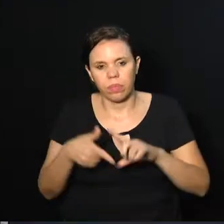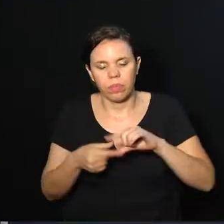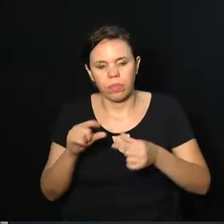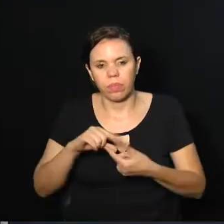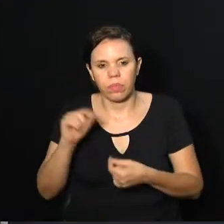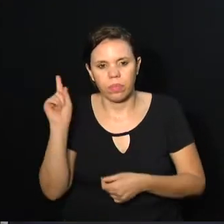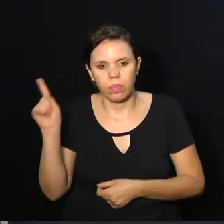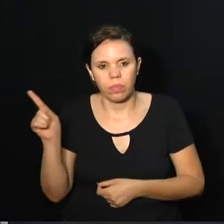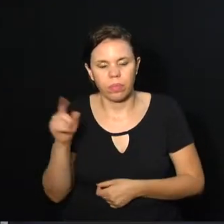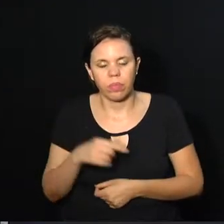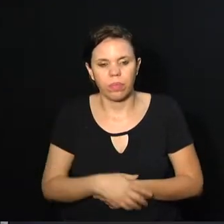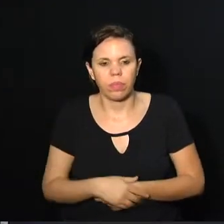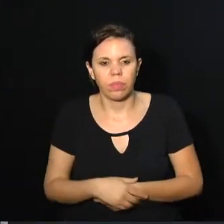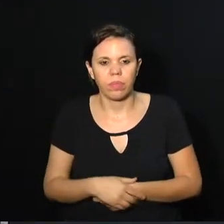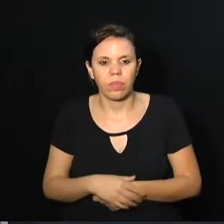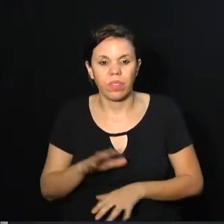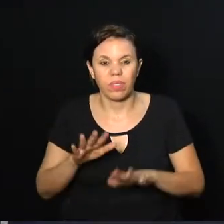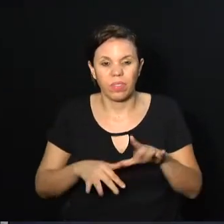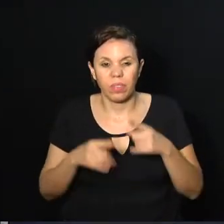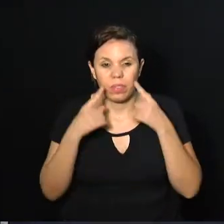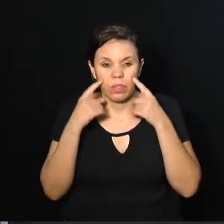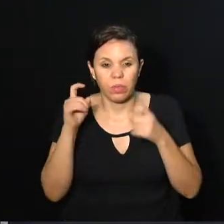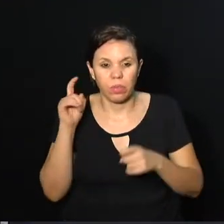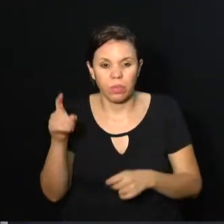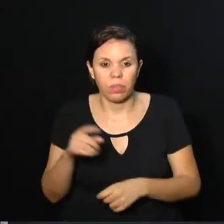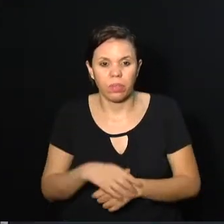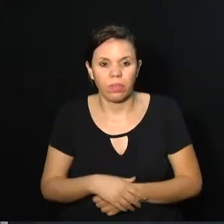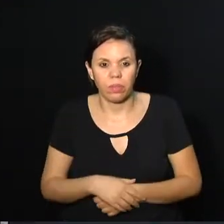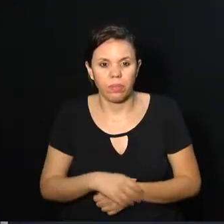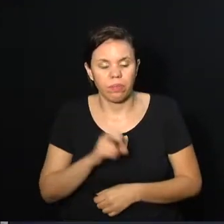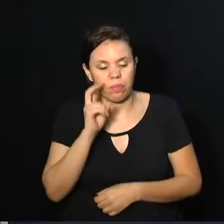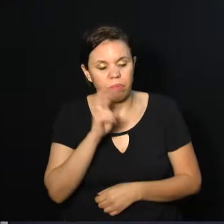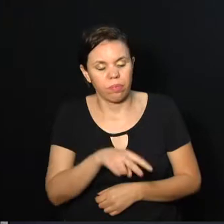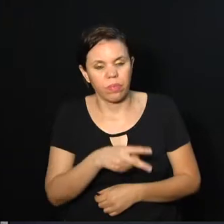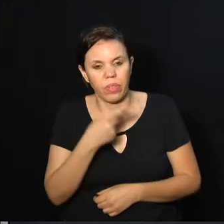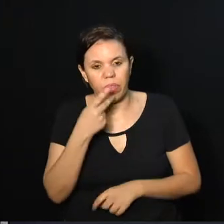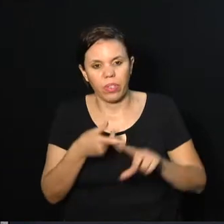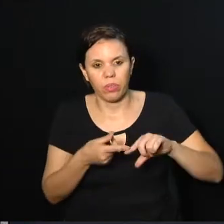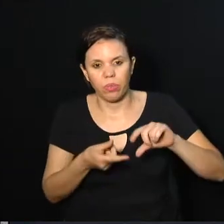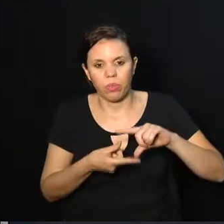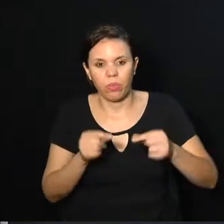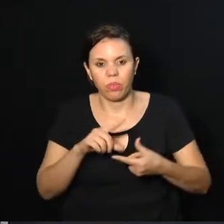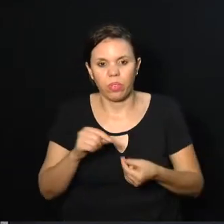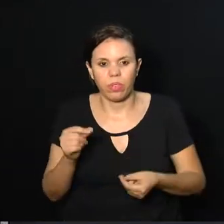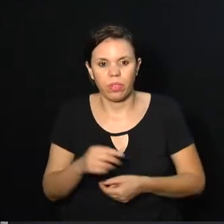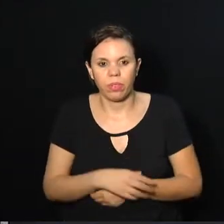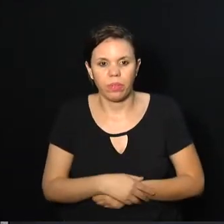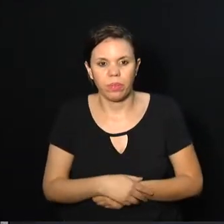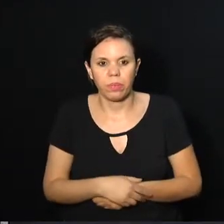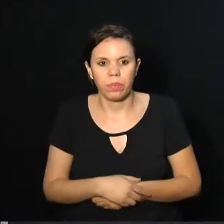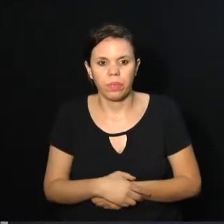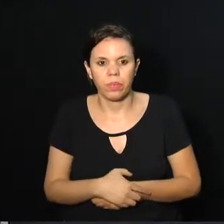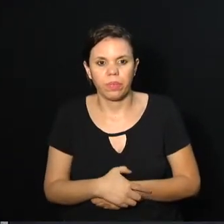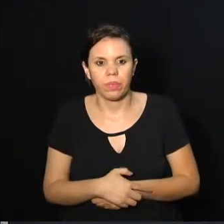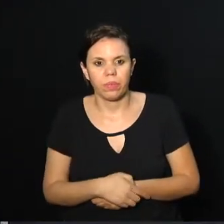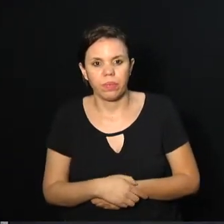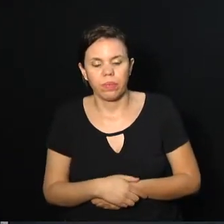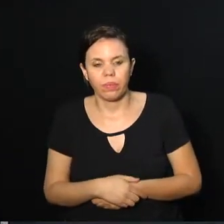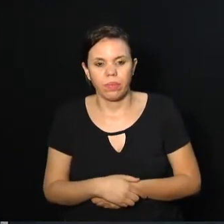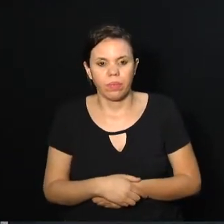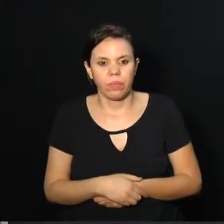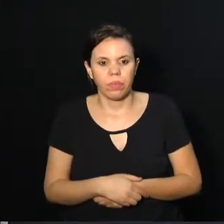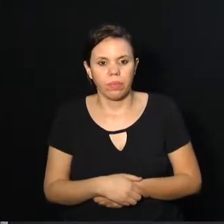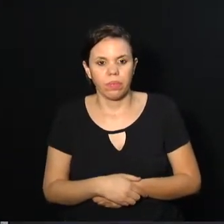sabe? Às vezes eu choro, sabe? Quando eu vejo falar do Centro Boldrini. Então, é um trabalho muito